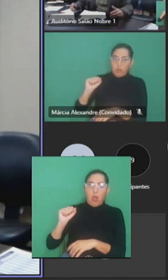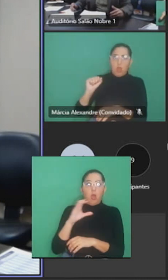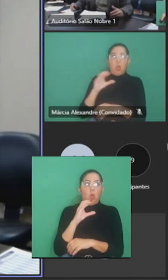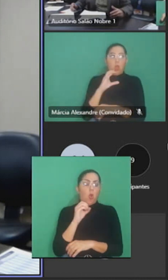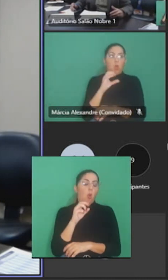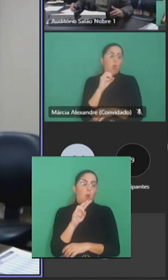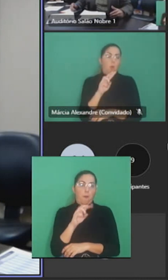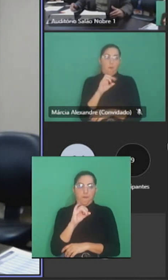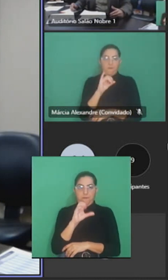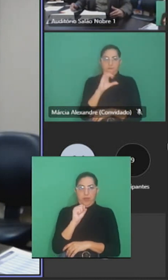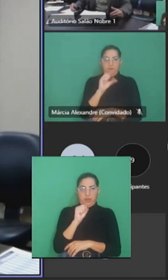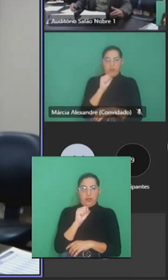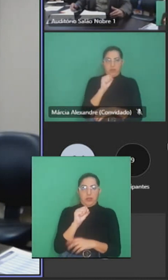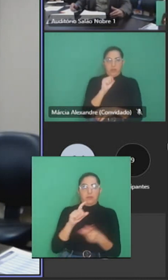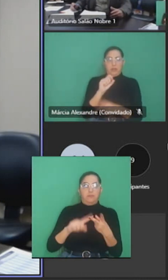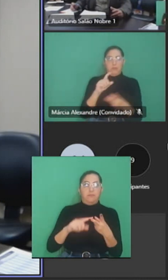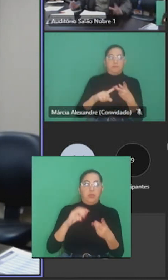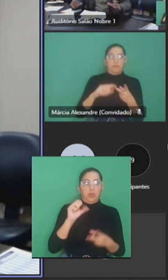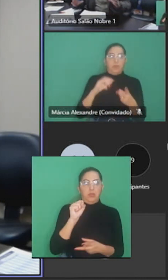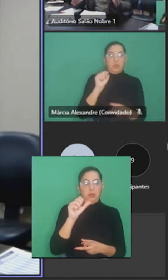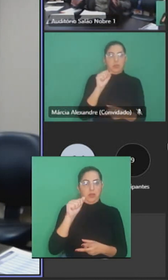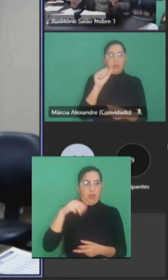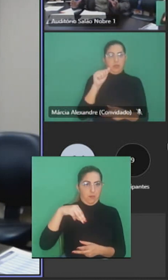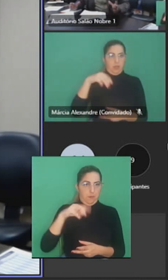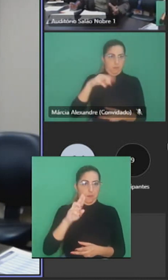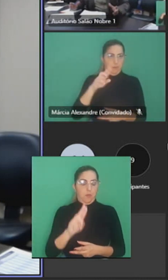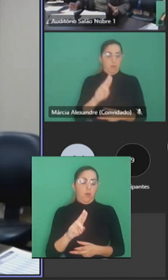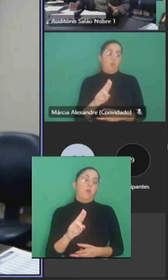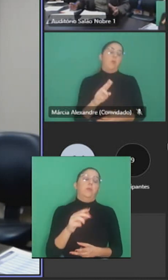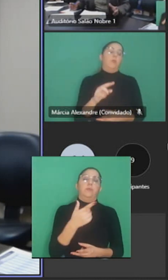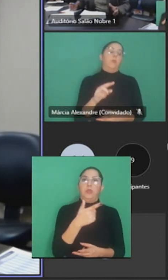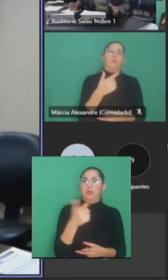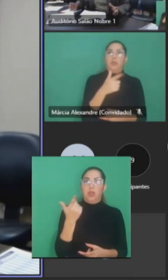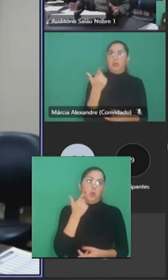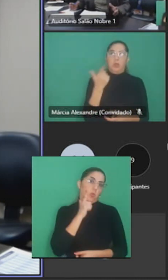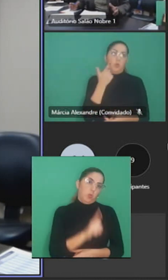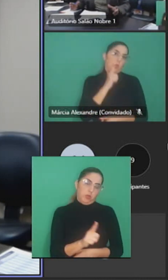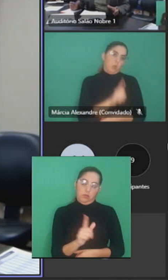para o Samu A gente não tem conseguido